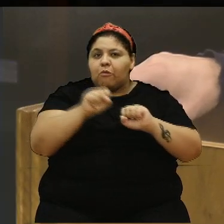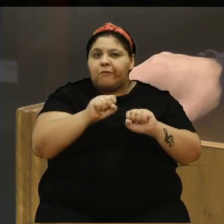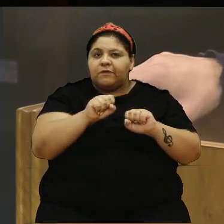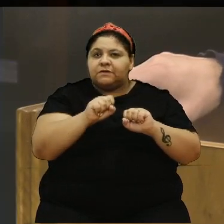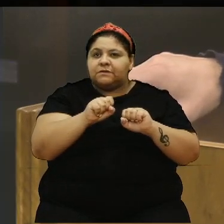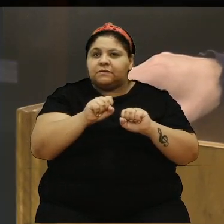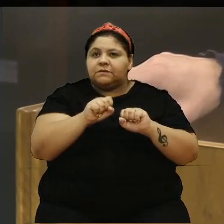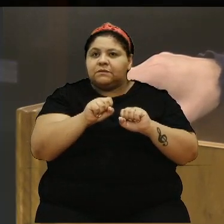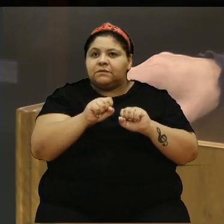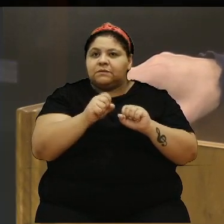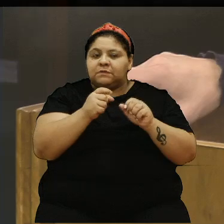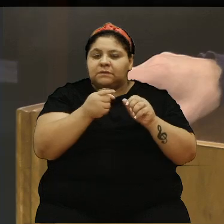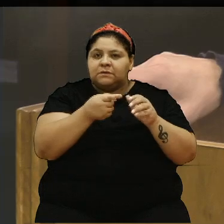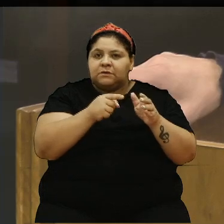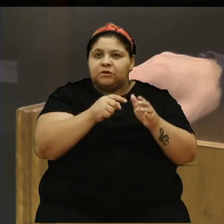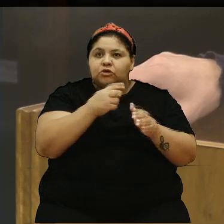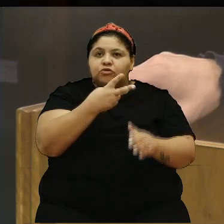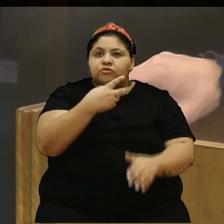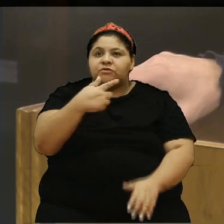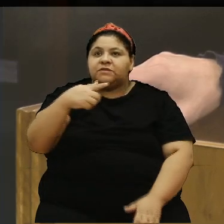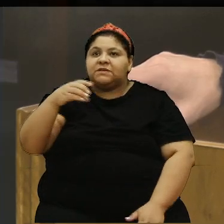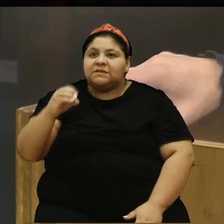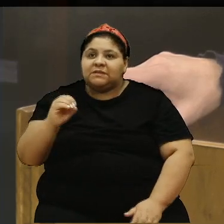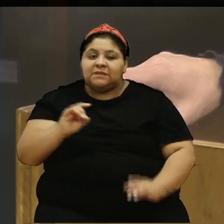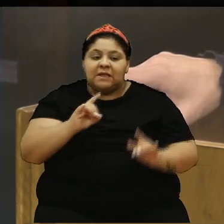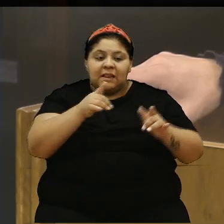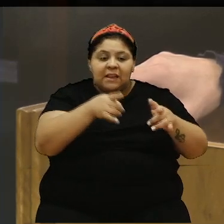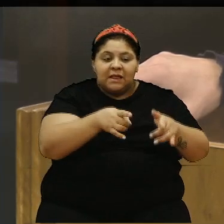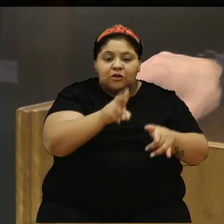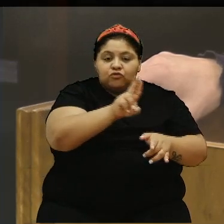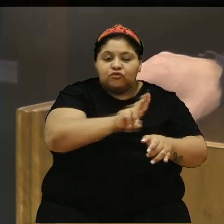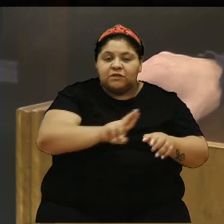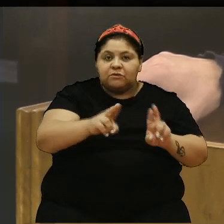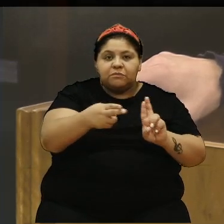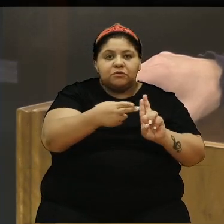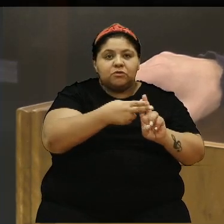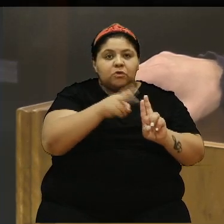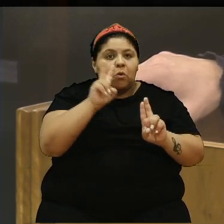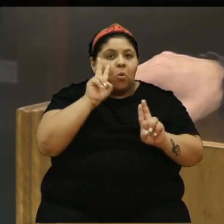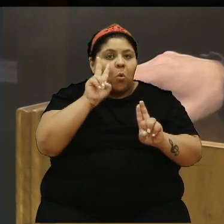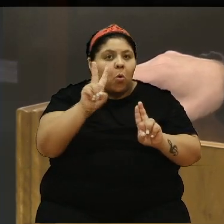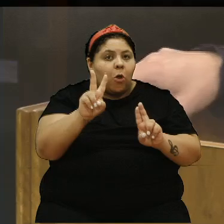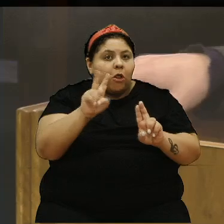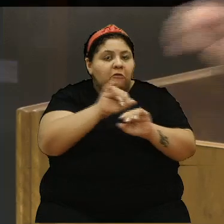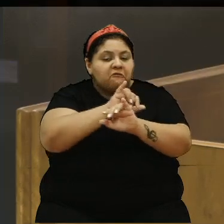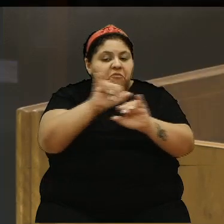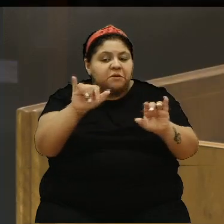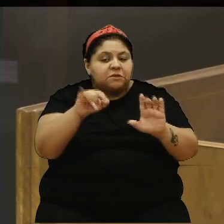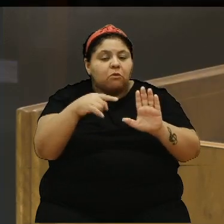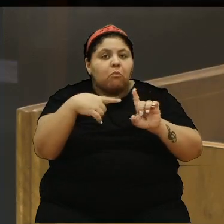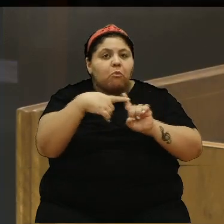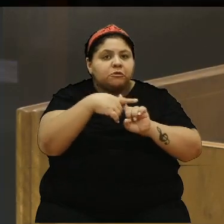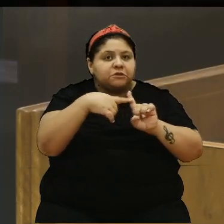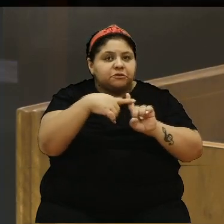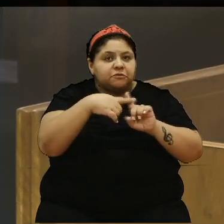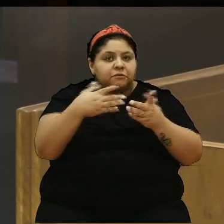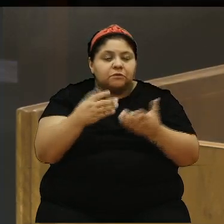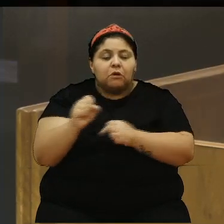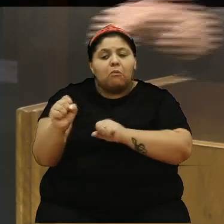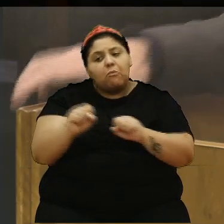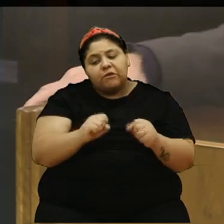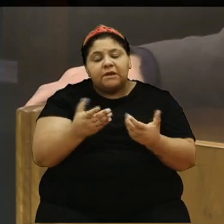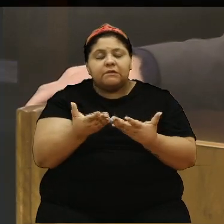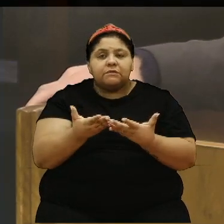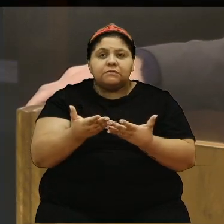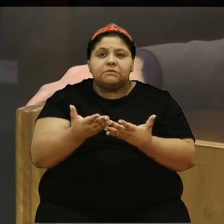de 270 leitos pelo SUS. Olha que informação positiva, que poderá